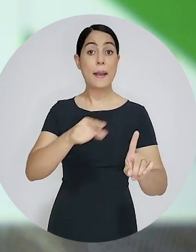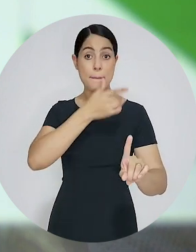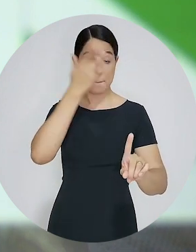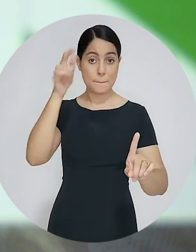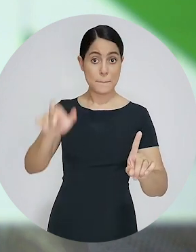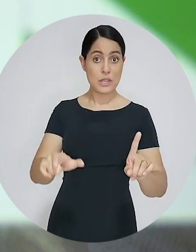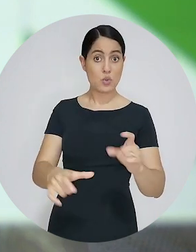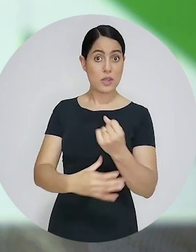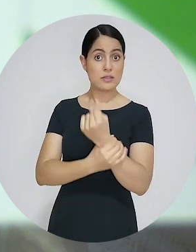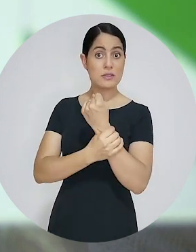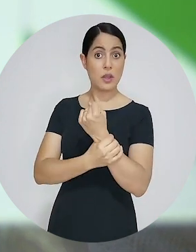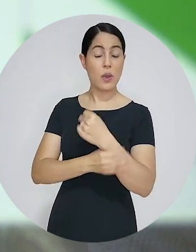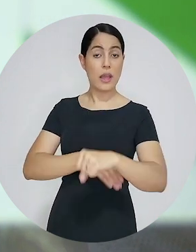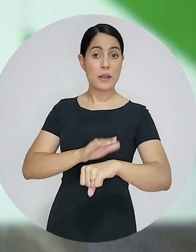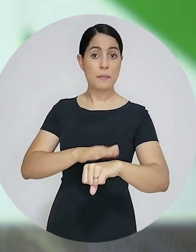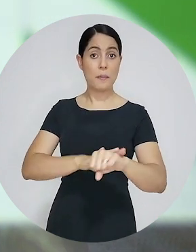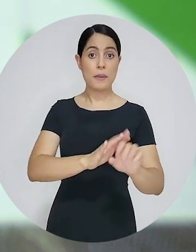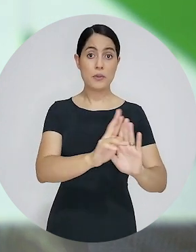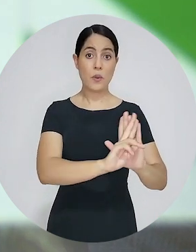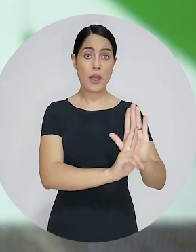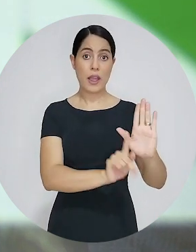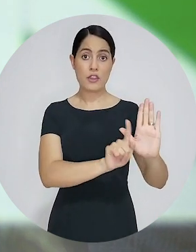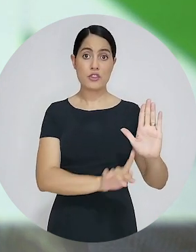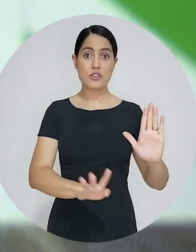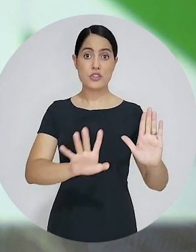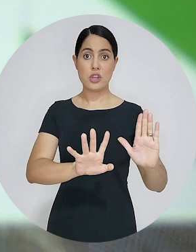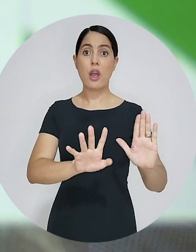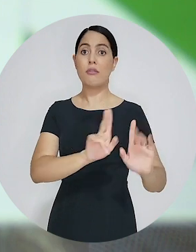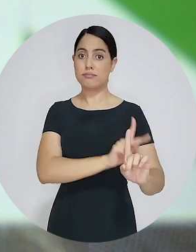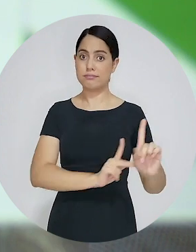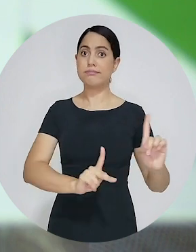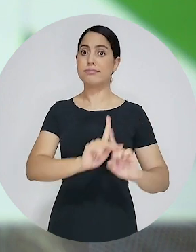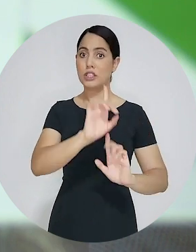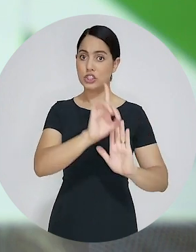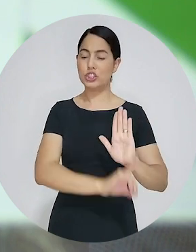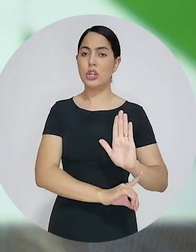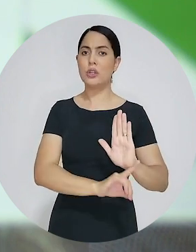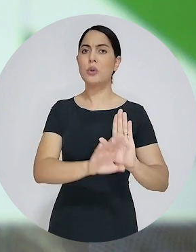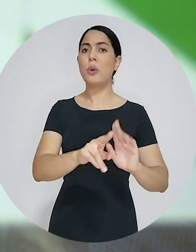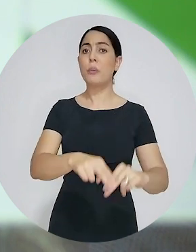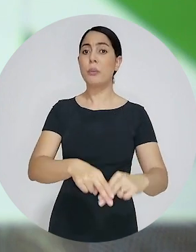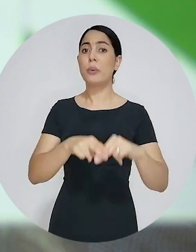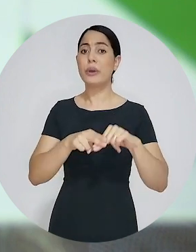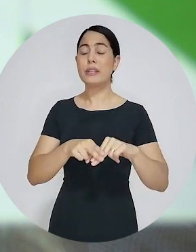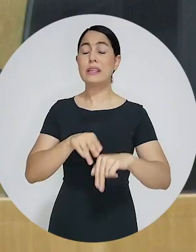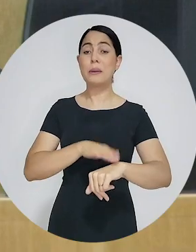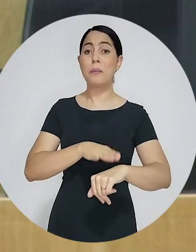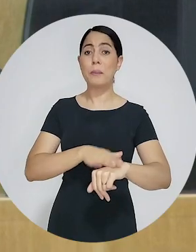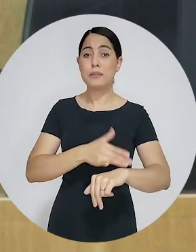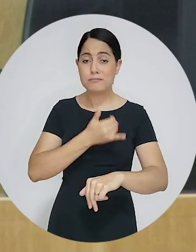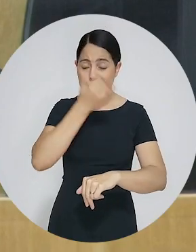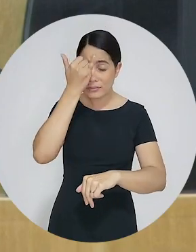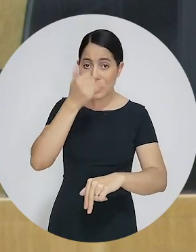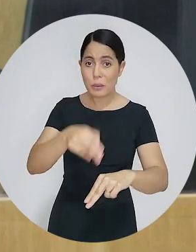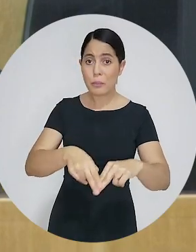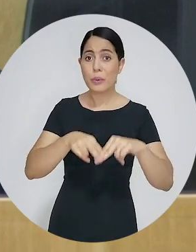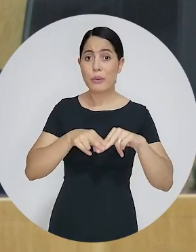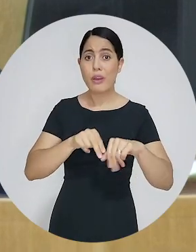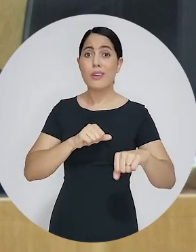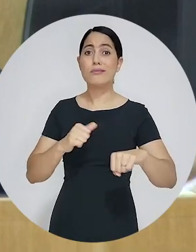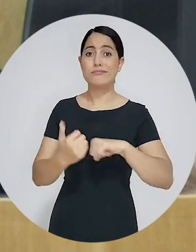no tocante à condição de segurado do Regime Geral de Previdência Social, em virtude da situação de calamidade